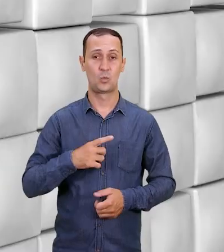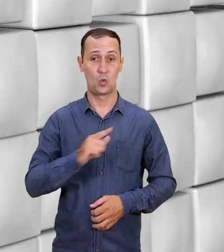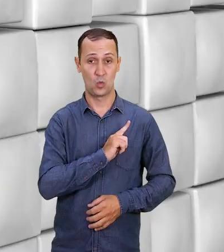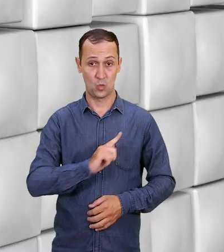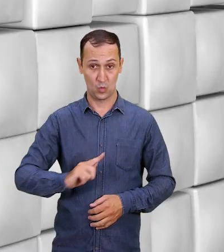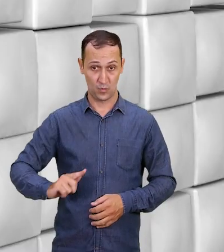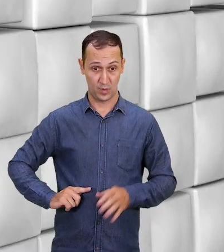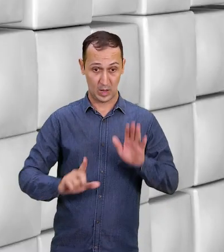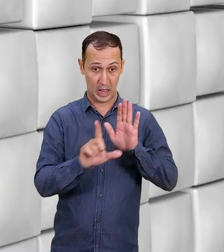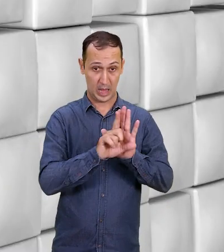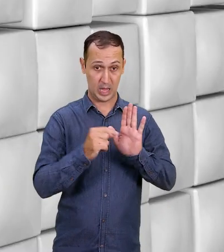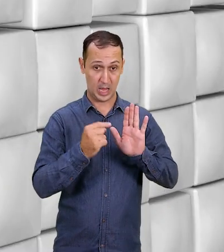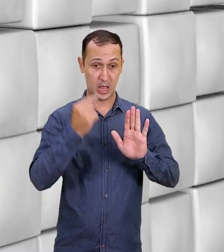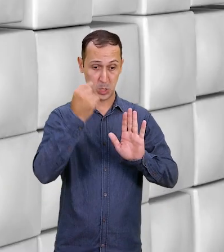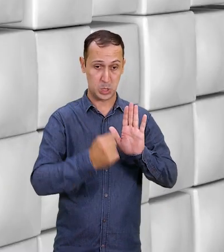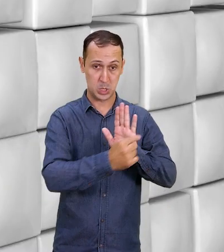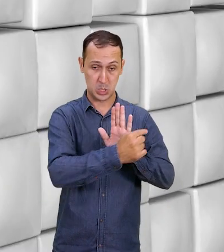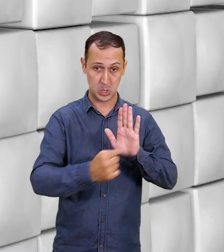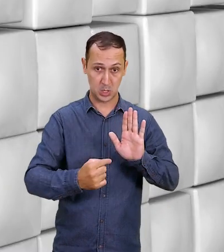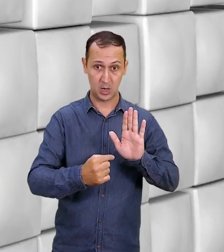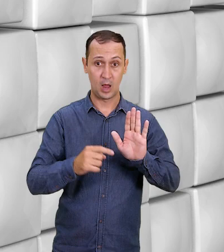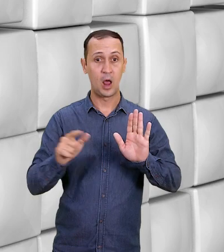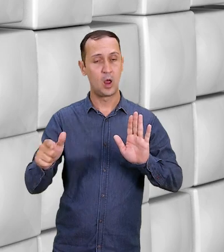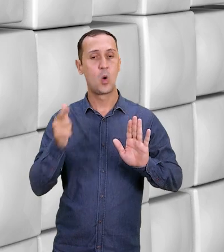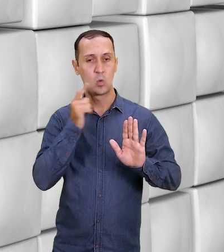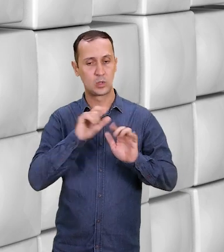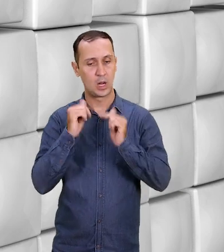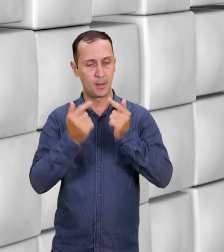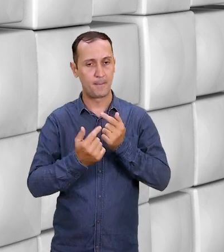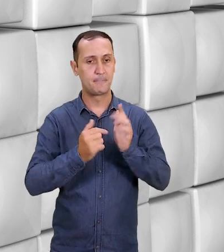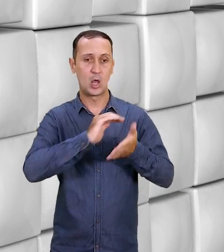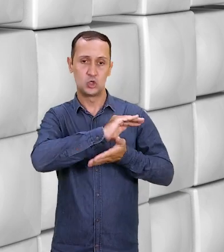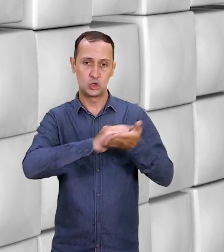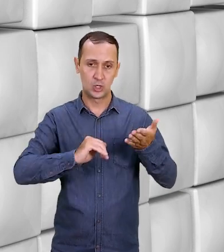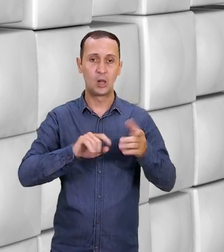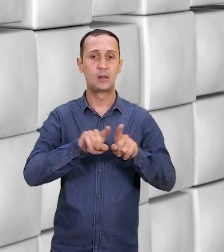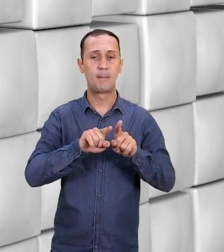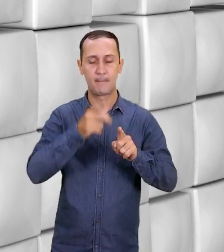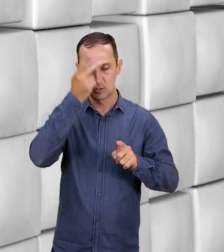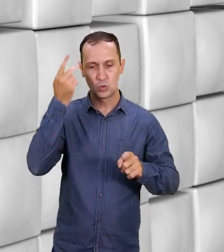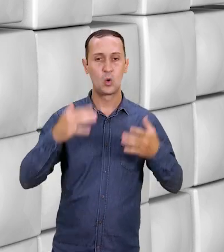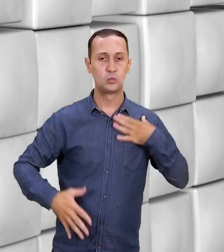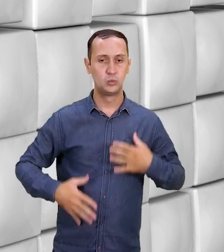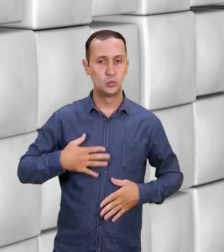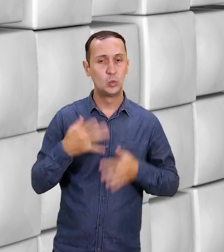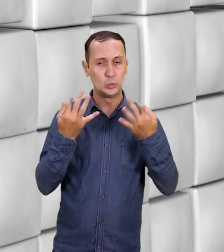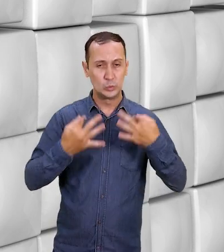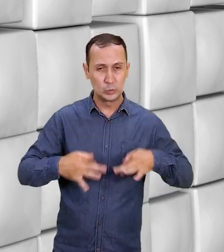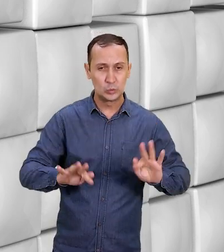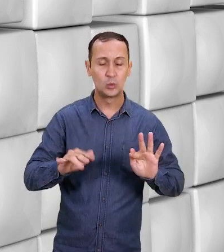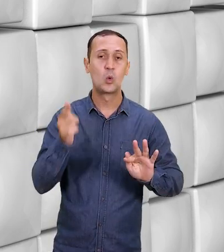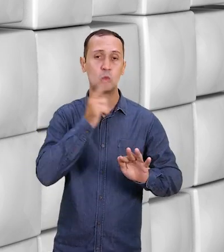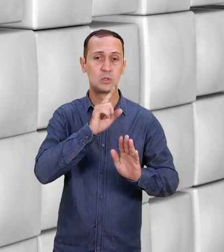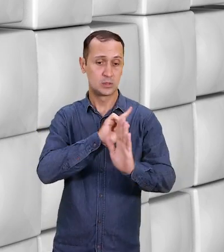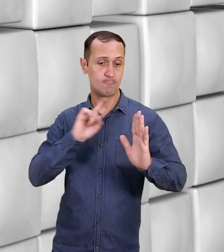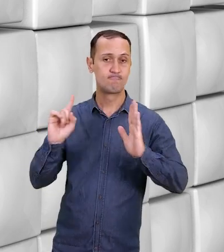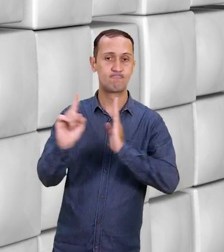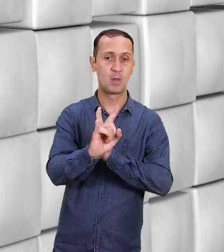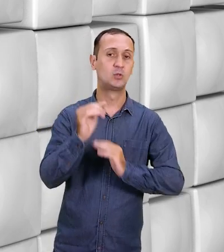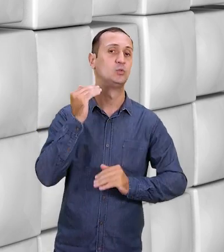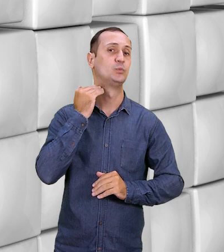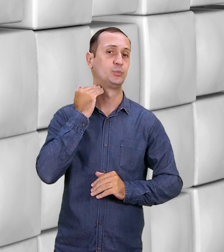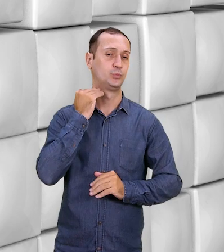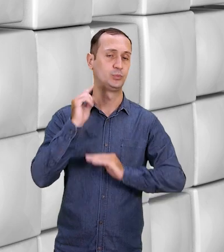Veto do governo é derrubado e pessoas com fibromialgia têm o direito garantido à